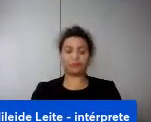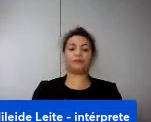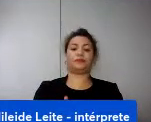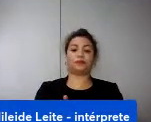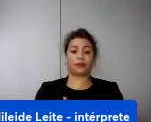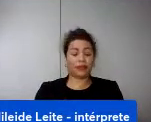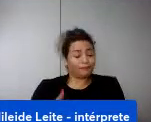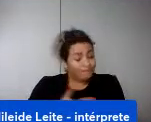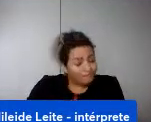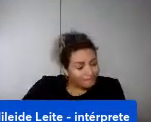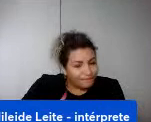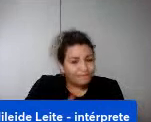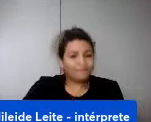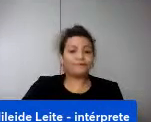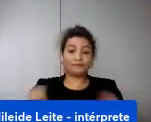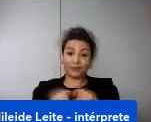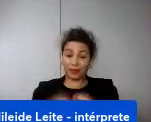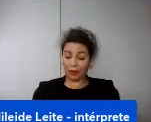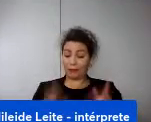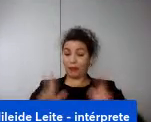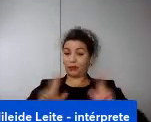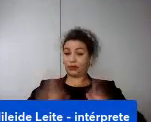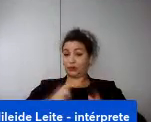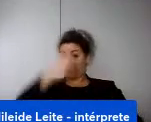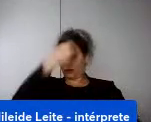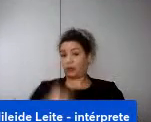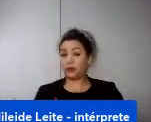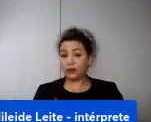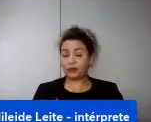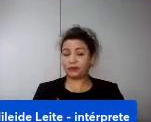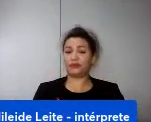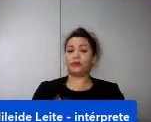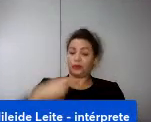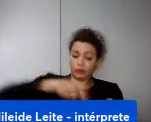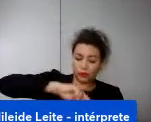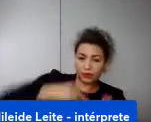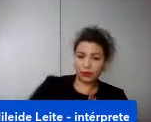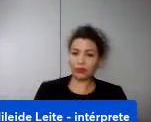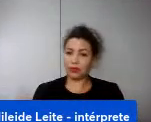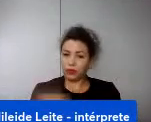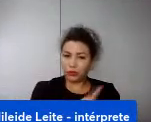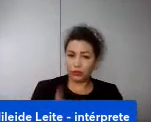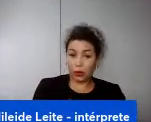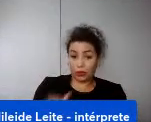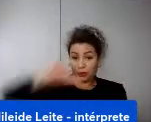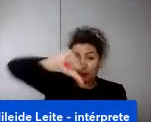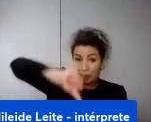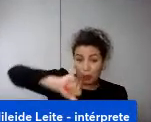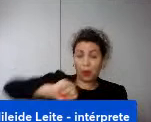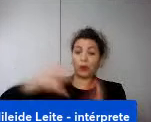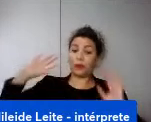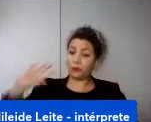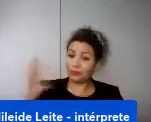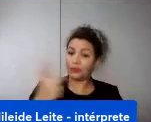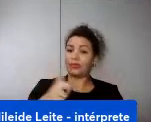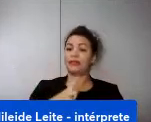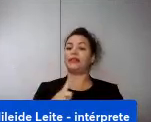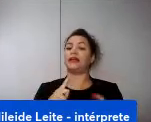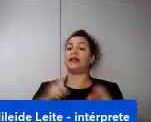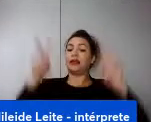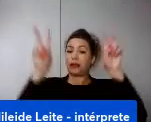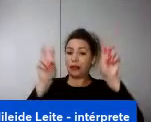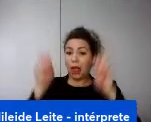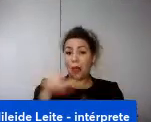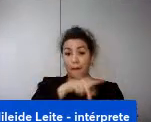é uma satisfação também pessoal, nesse sentido, a gente sediar esse evento, que tem uma temática, como a